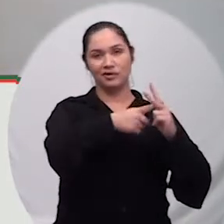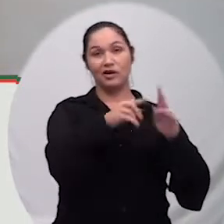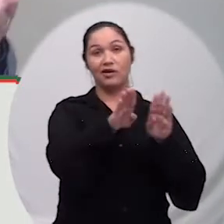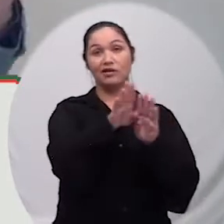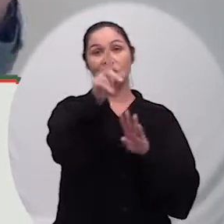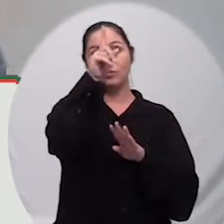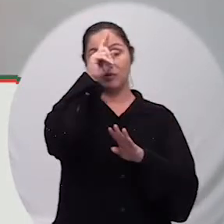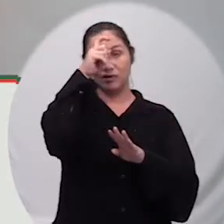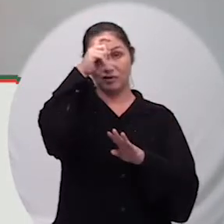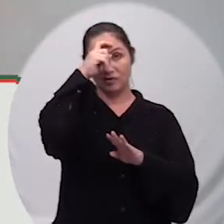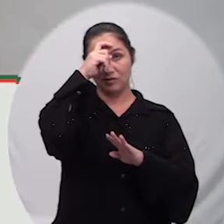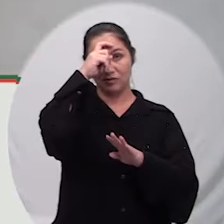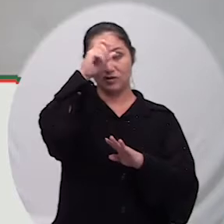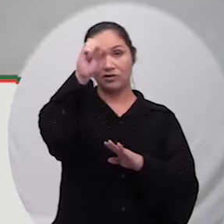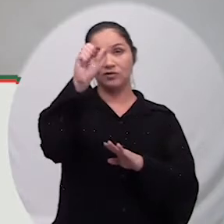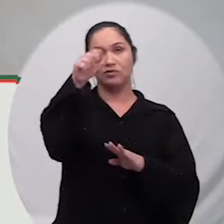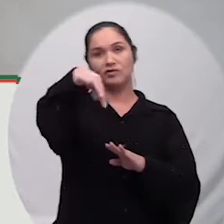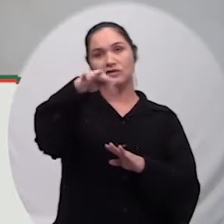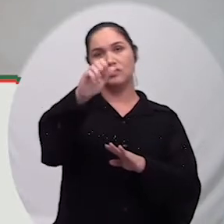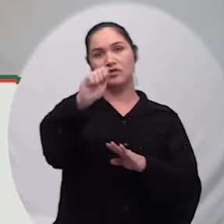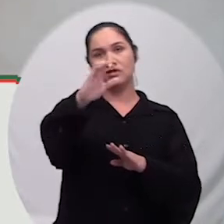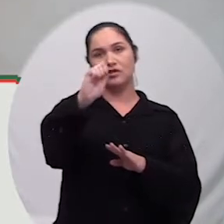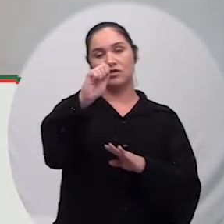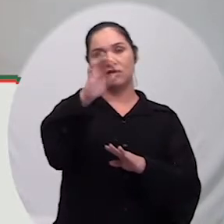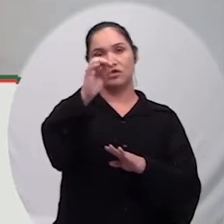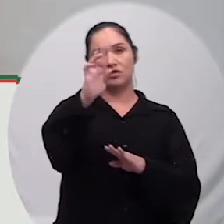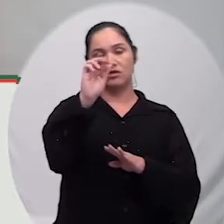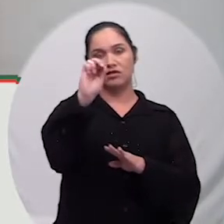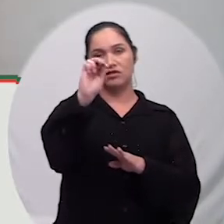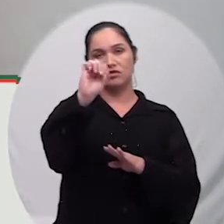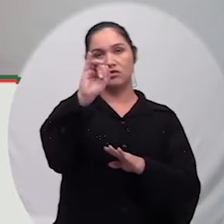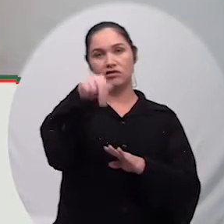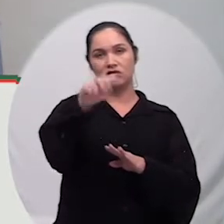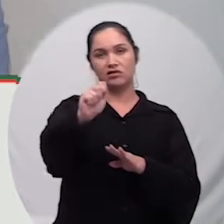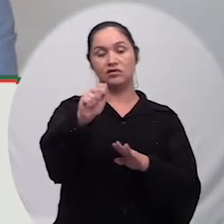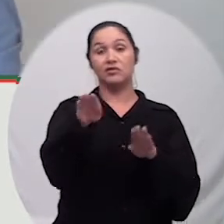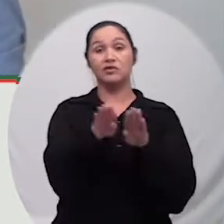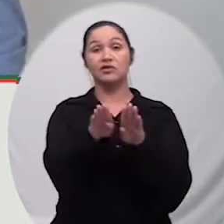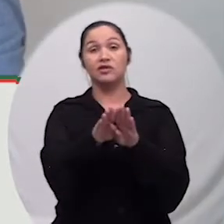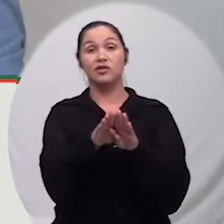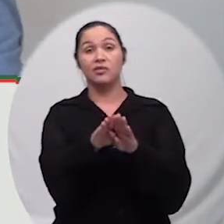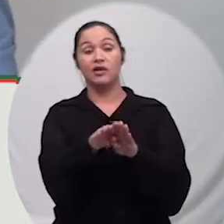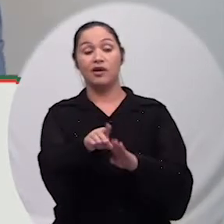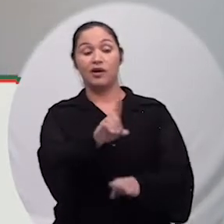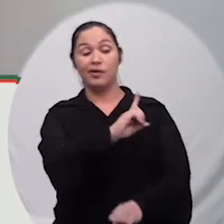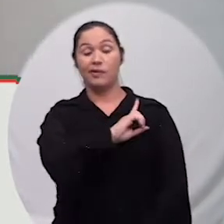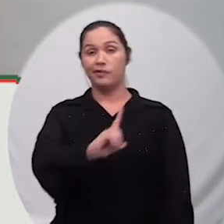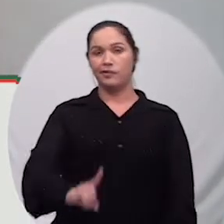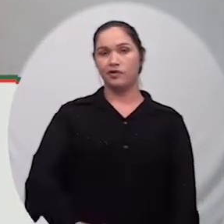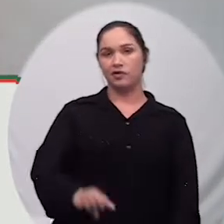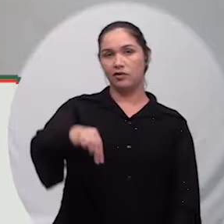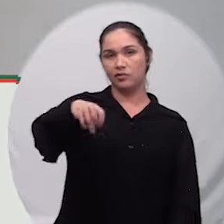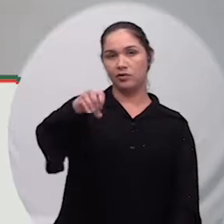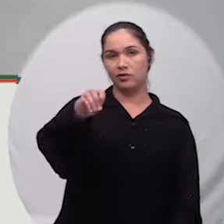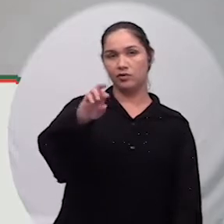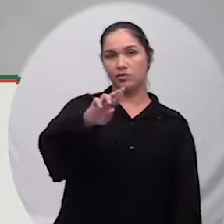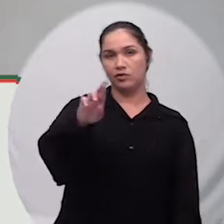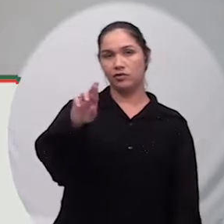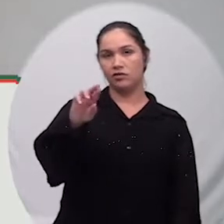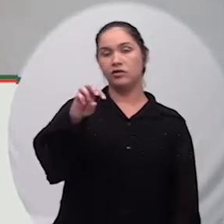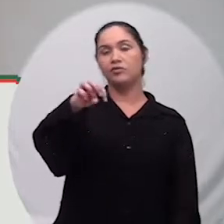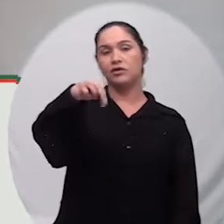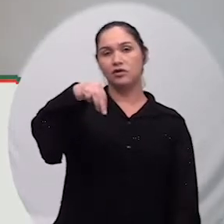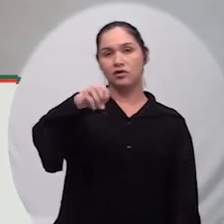e também aproveitamos aí a reta final do deputado Mota lá em Florianópolis para conseguir também uma verba para o Hospital São